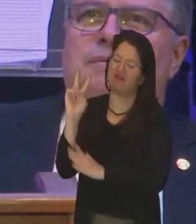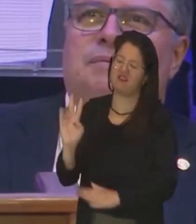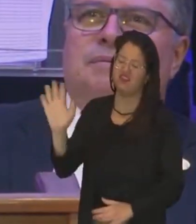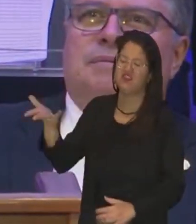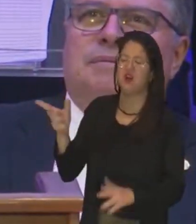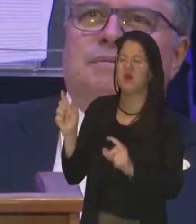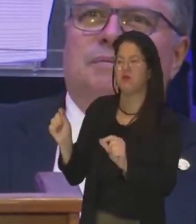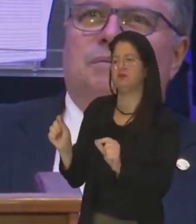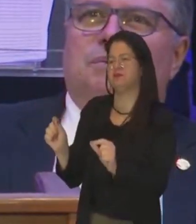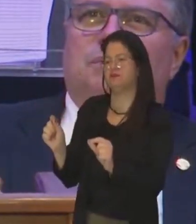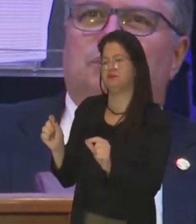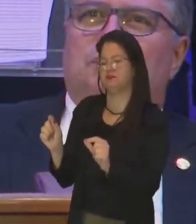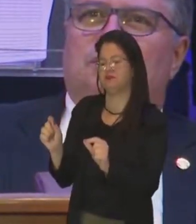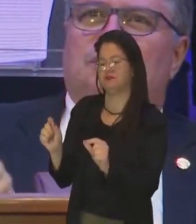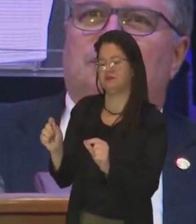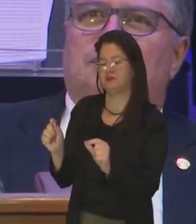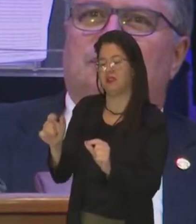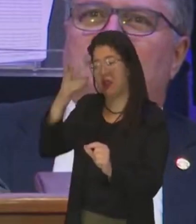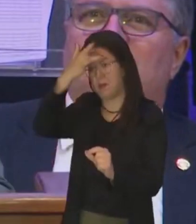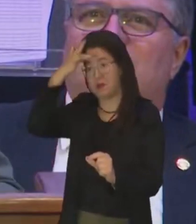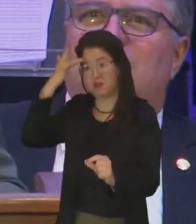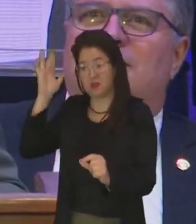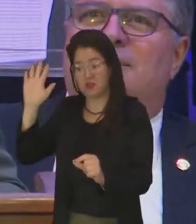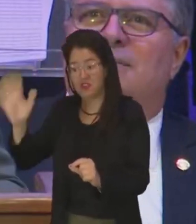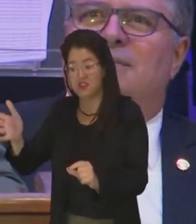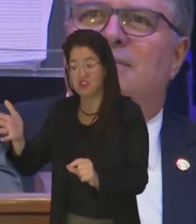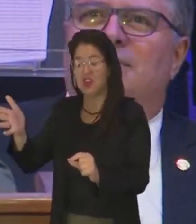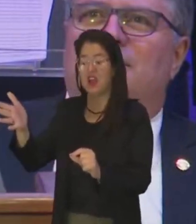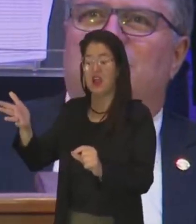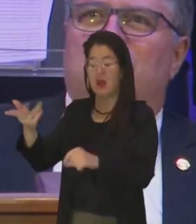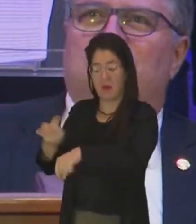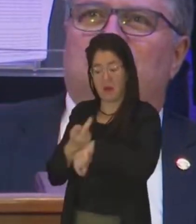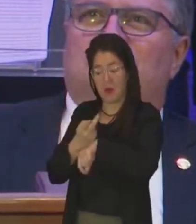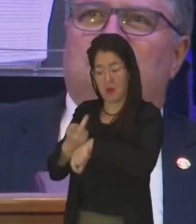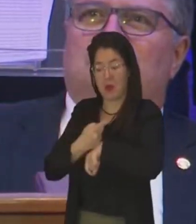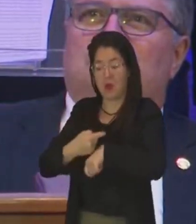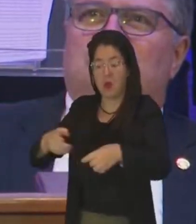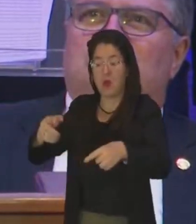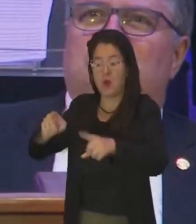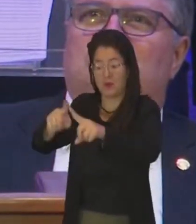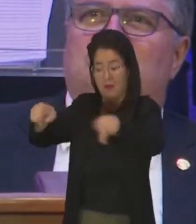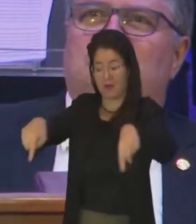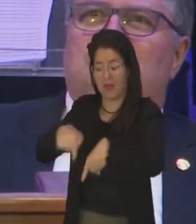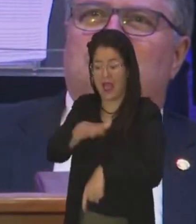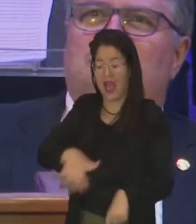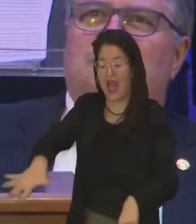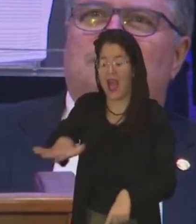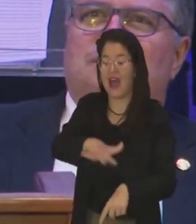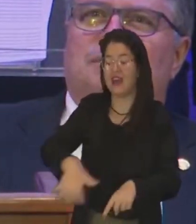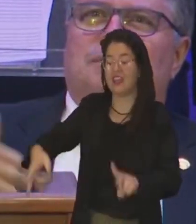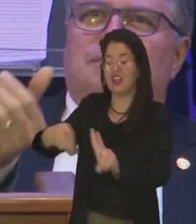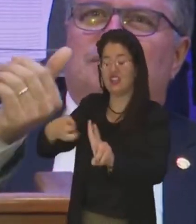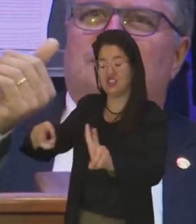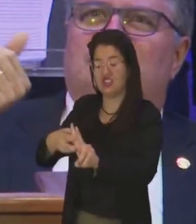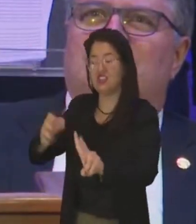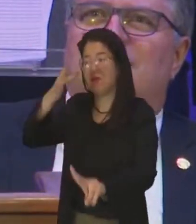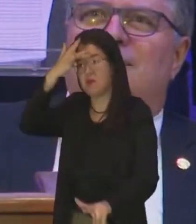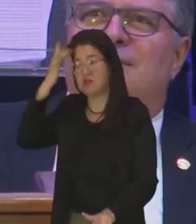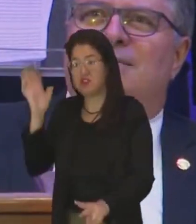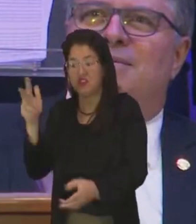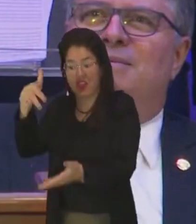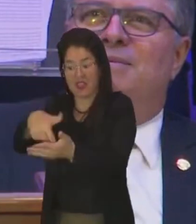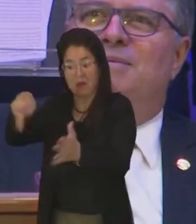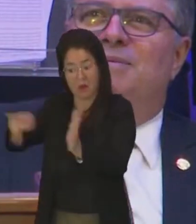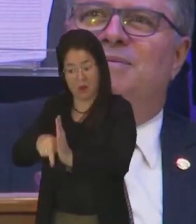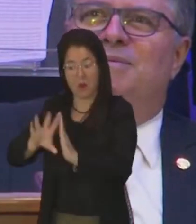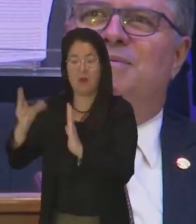recebi os irmãos lá no campo missionário, né? Lá em casa, na aldeia, inclusive. Ano passado, o